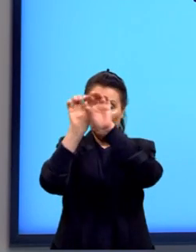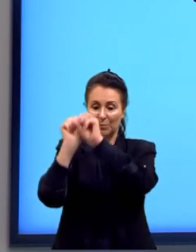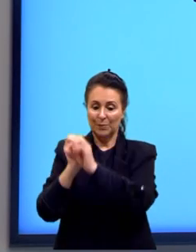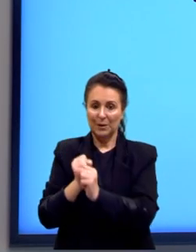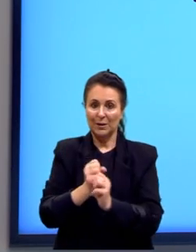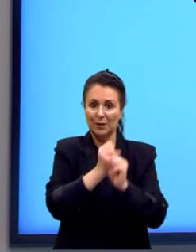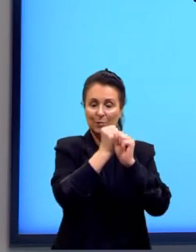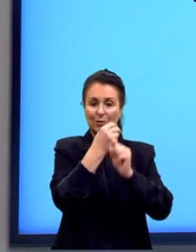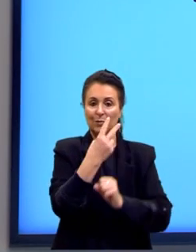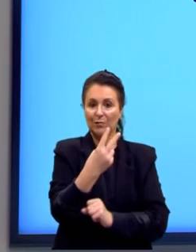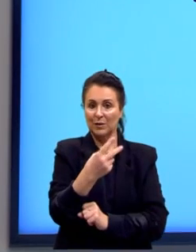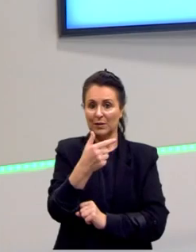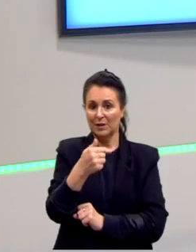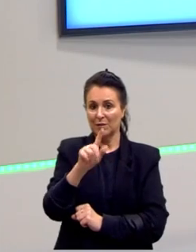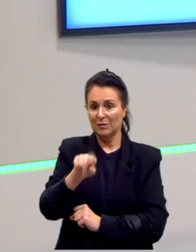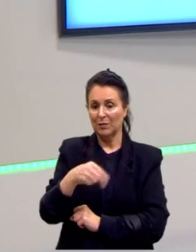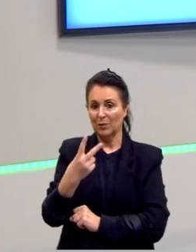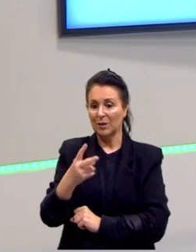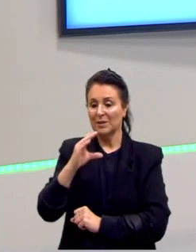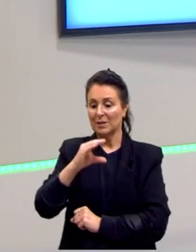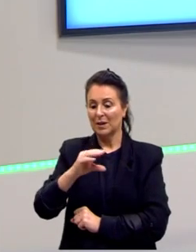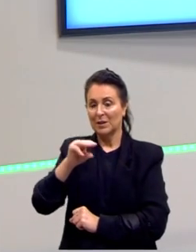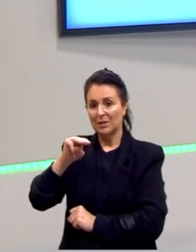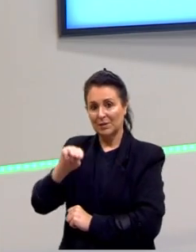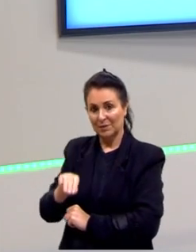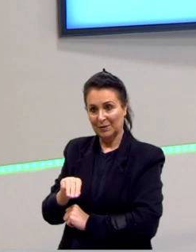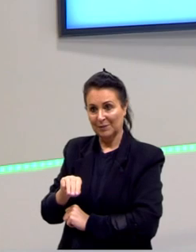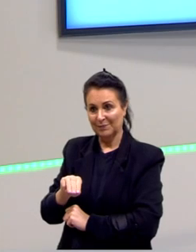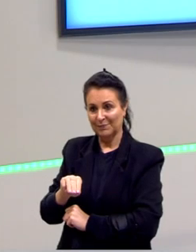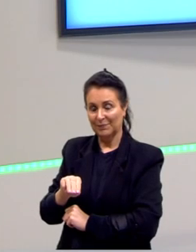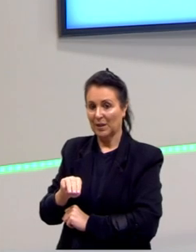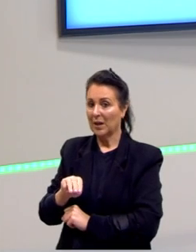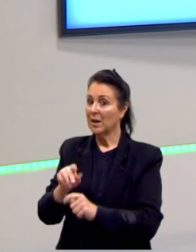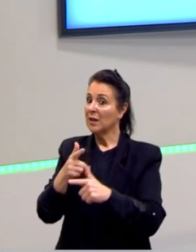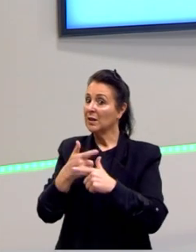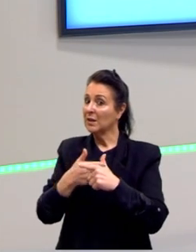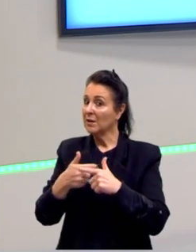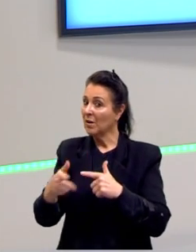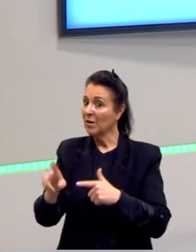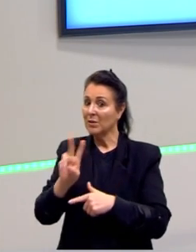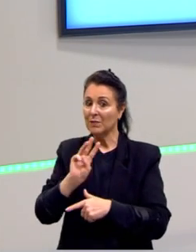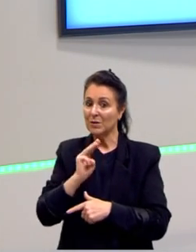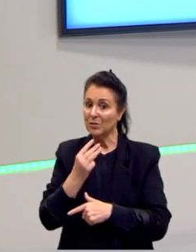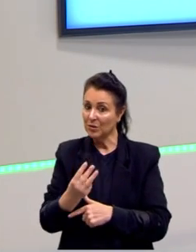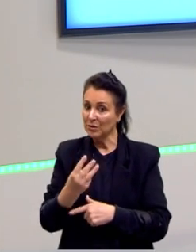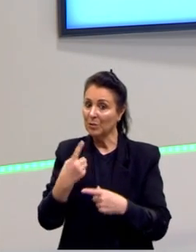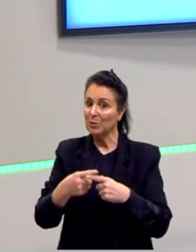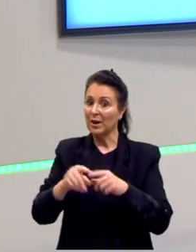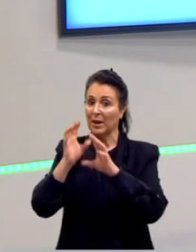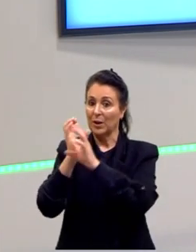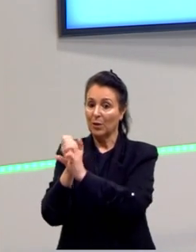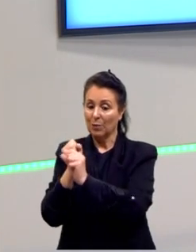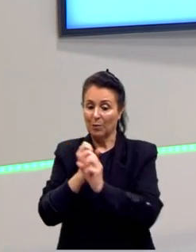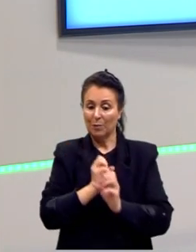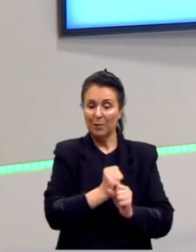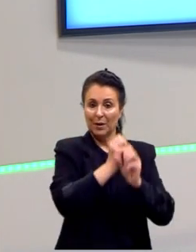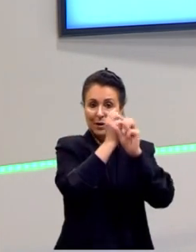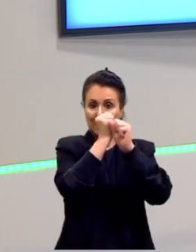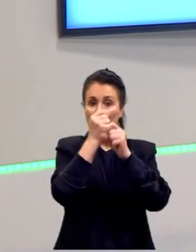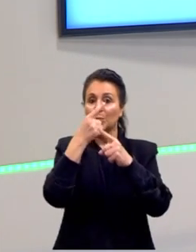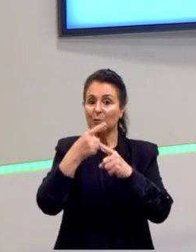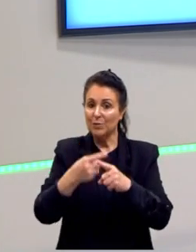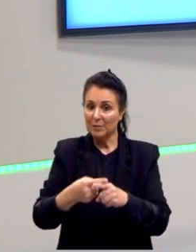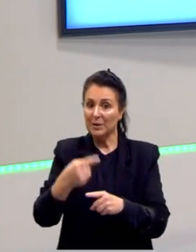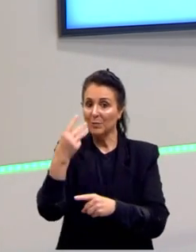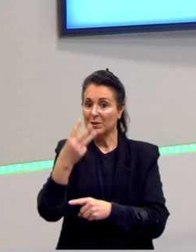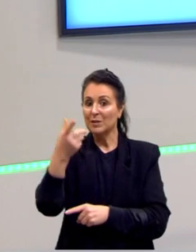27,2 cm então justamente ou não dividir por três porque eu sabia que no perímetro eu iria multiplicar